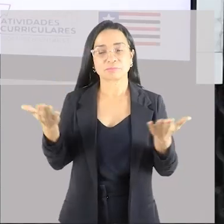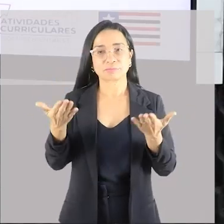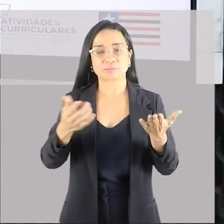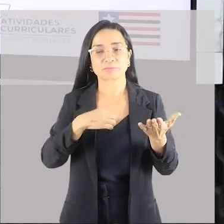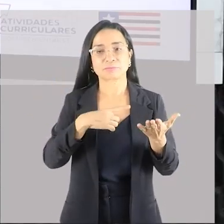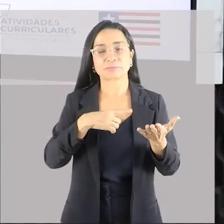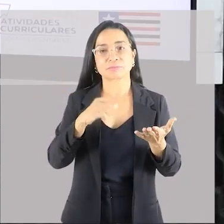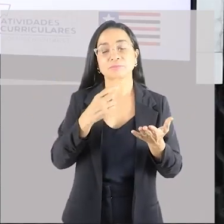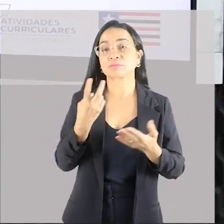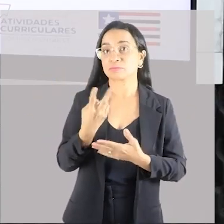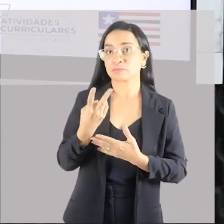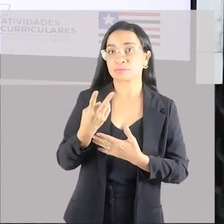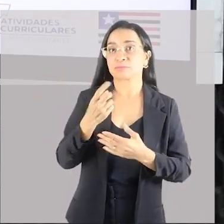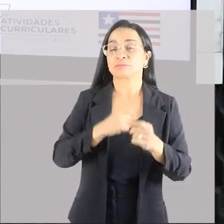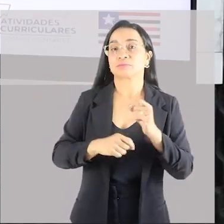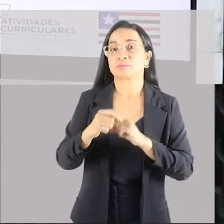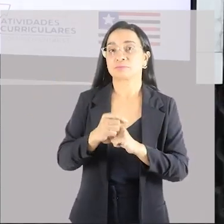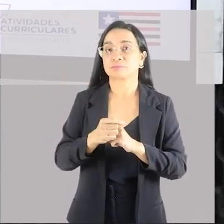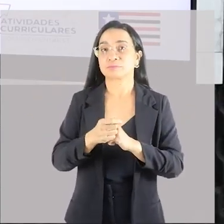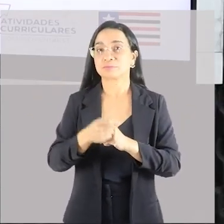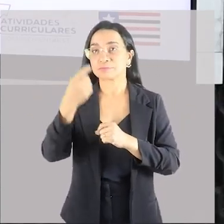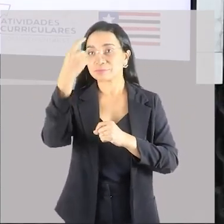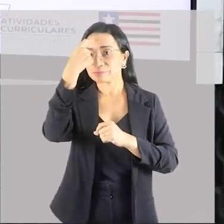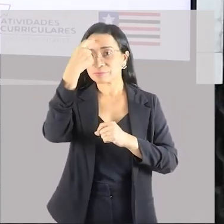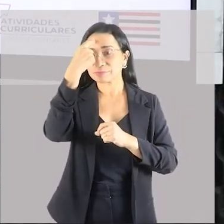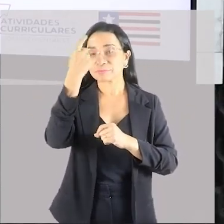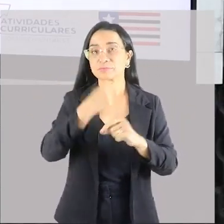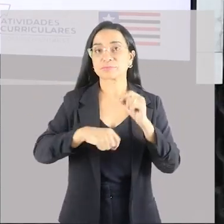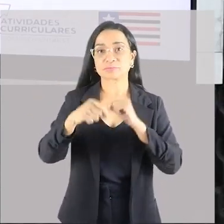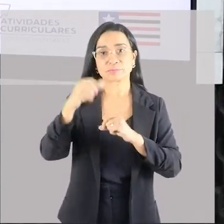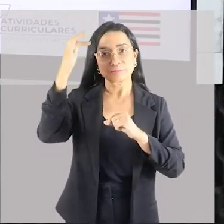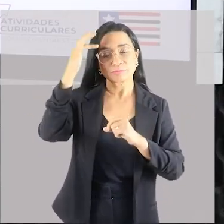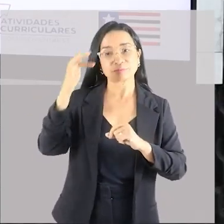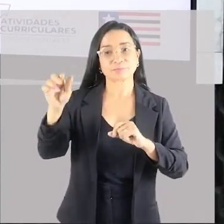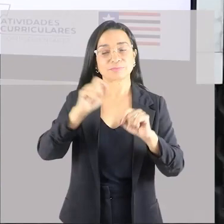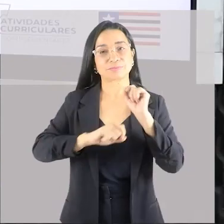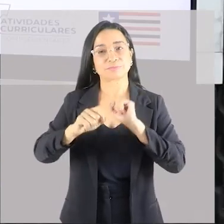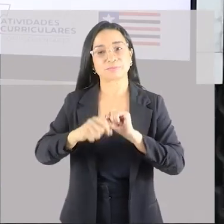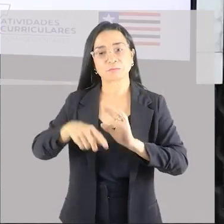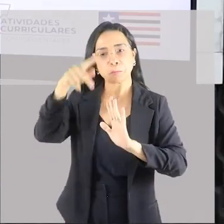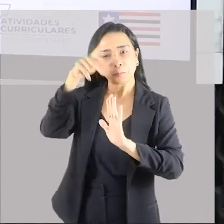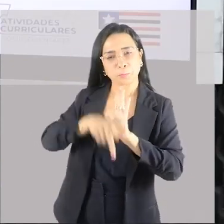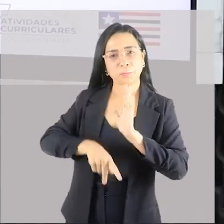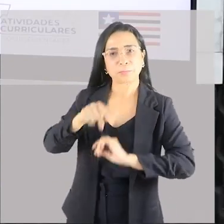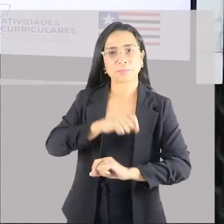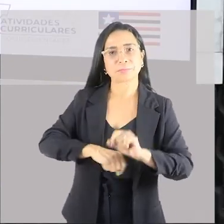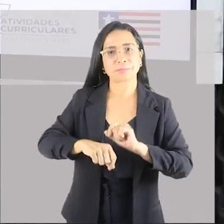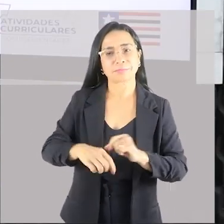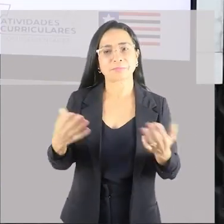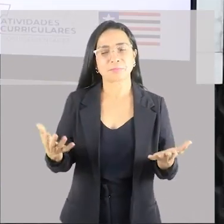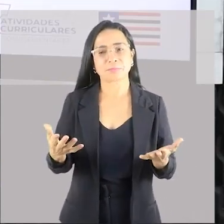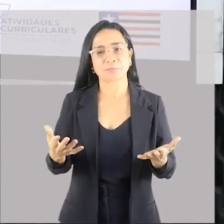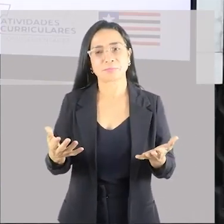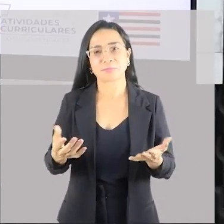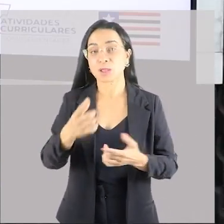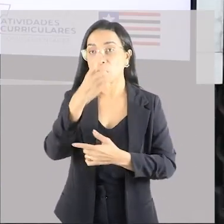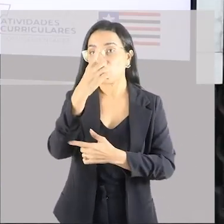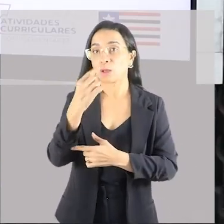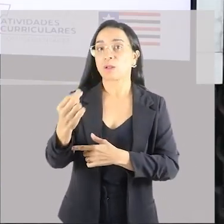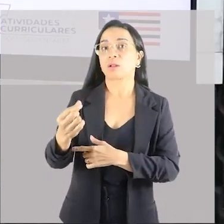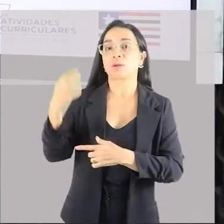temos dois grandes pensadores da humanidade. Pense numa potência! Locke e